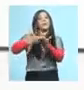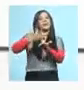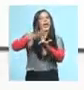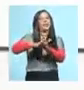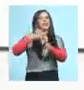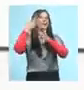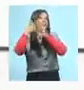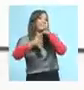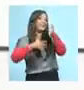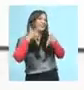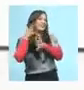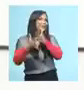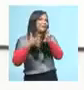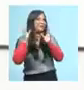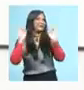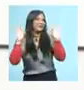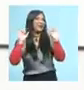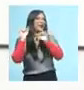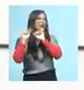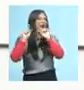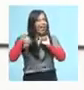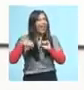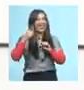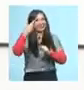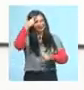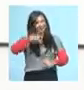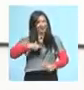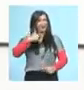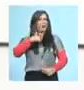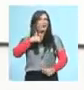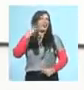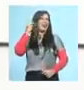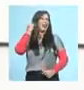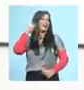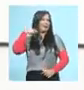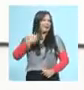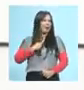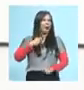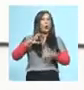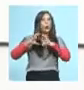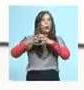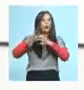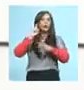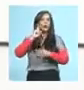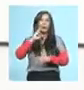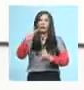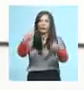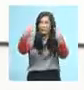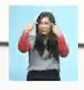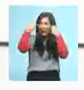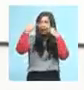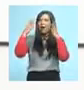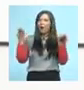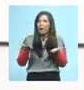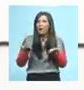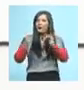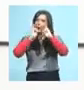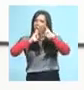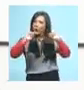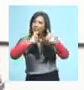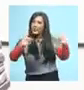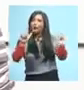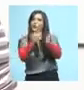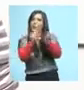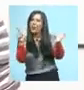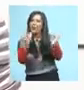essa participação mais do que especial é a nossa tradutora Cláudia Jacó. E a comunidade surda vai ficar ligada aqui com a gente, muito bem